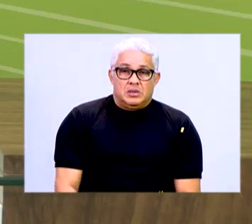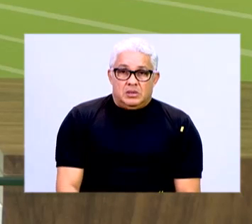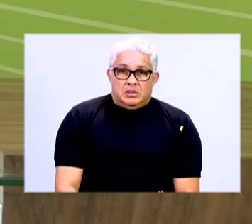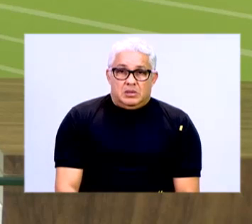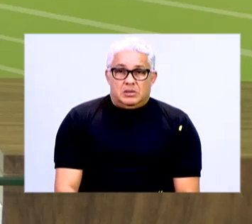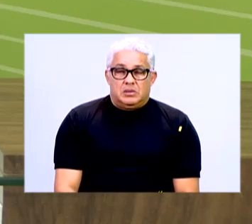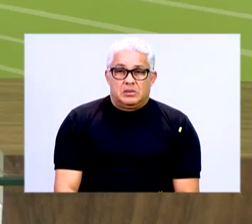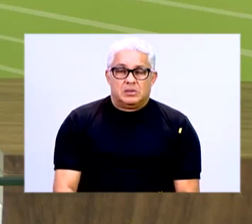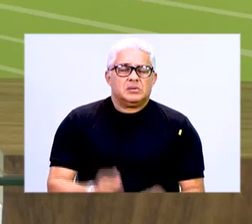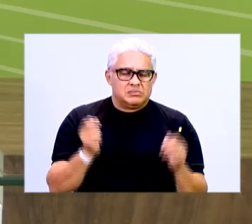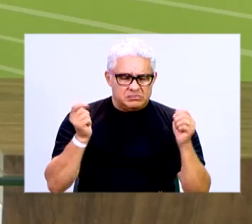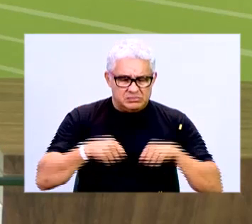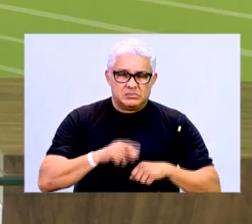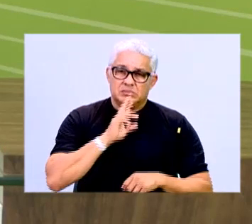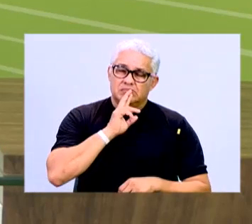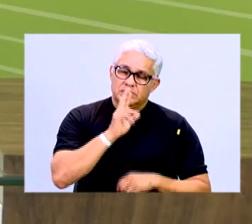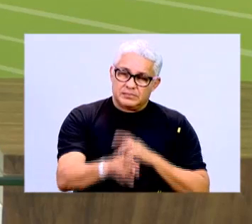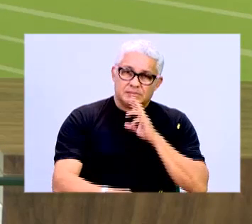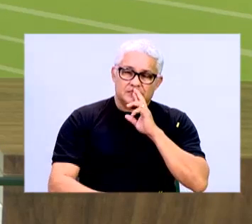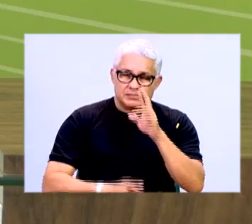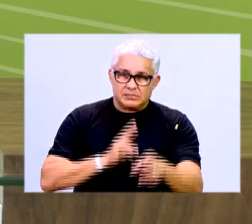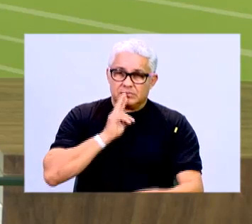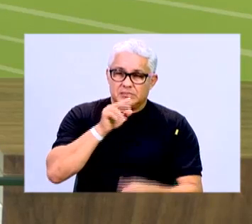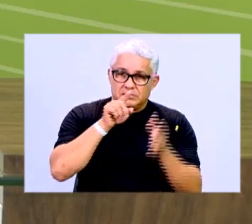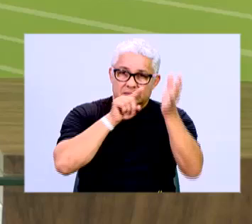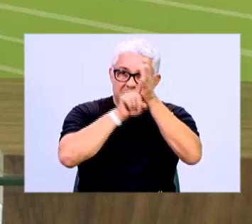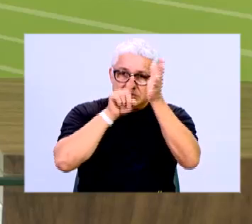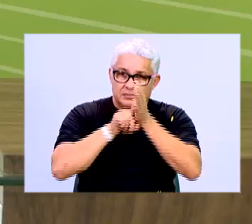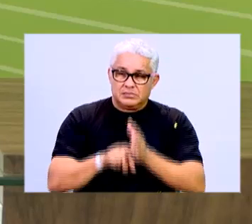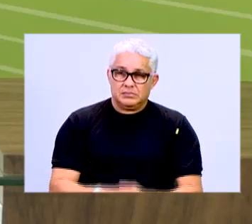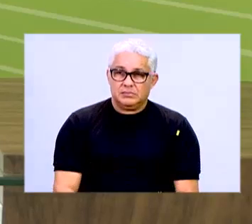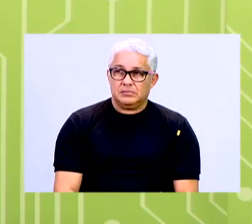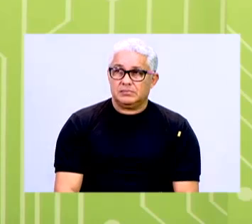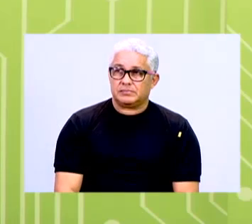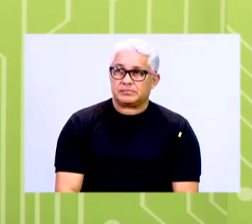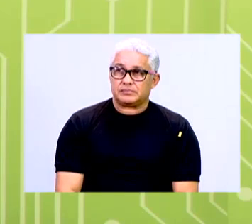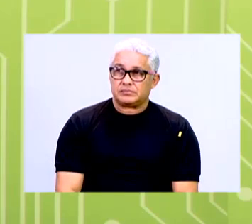todas as condições de responder esse questionário.